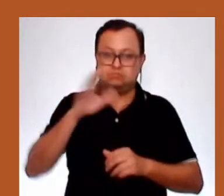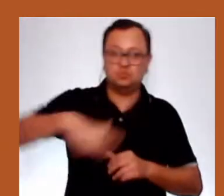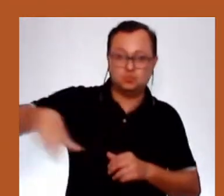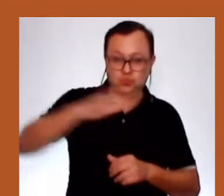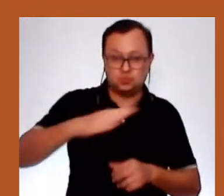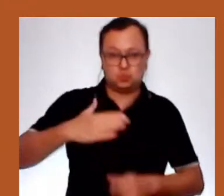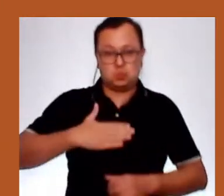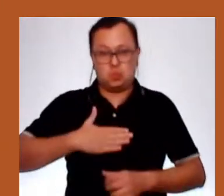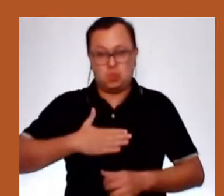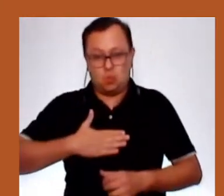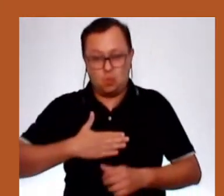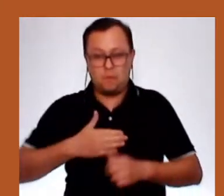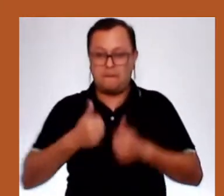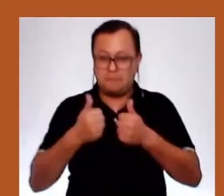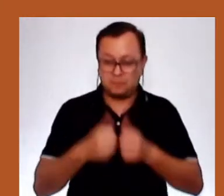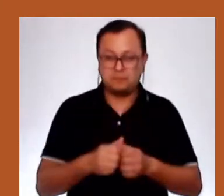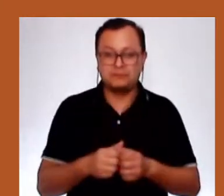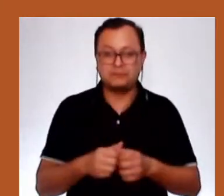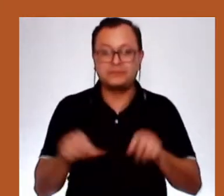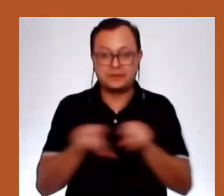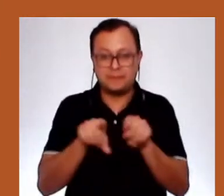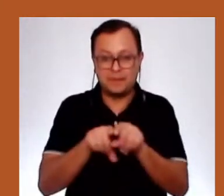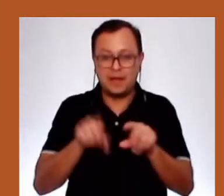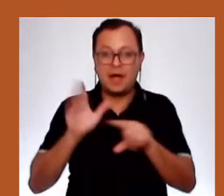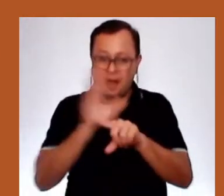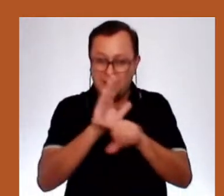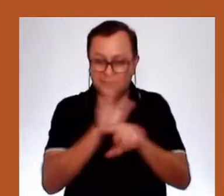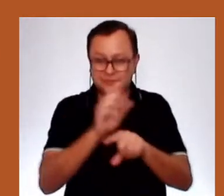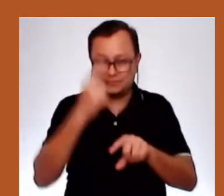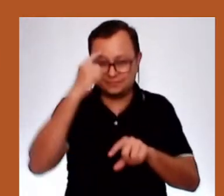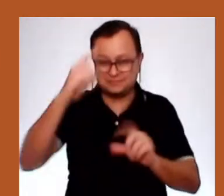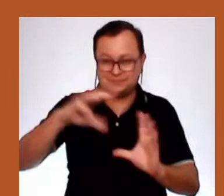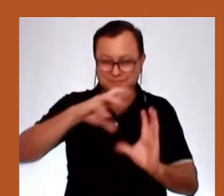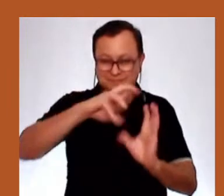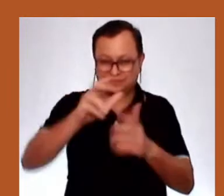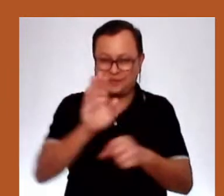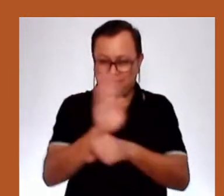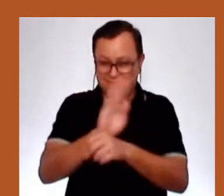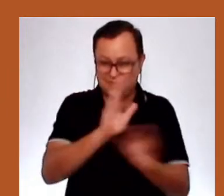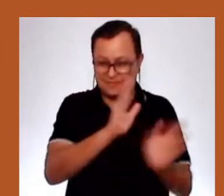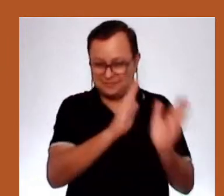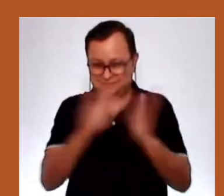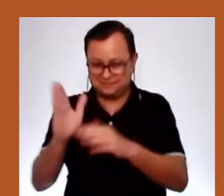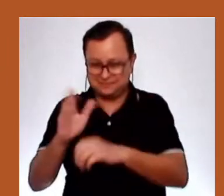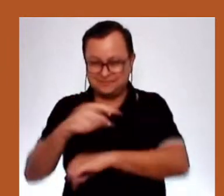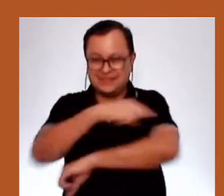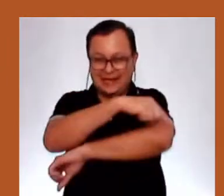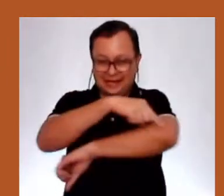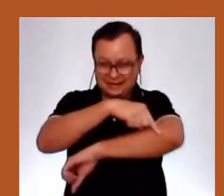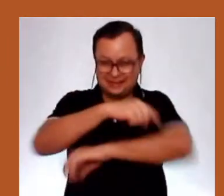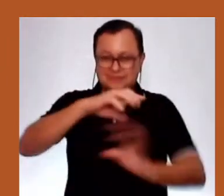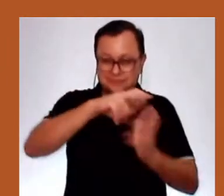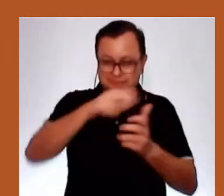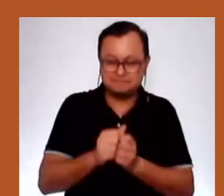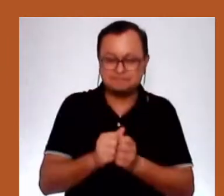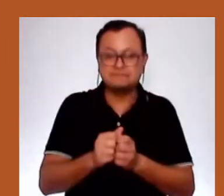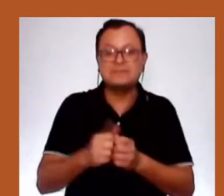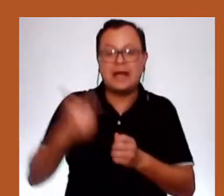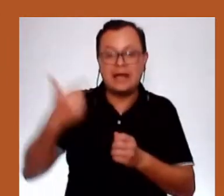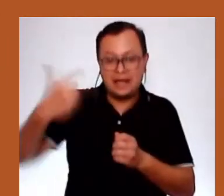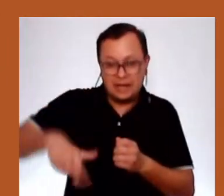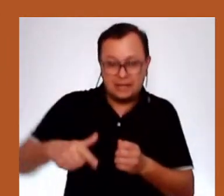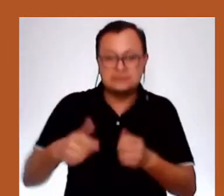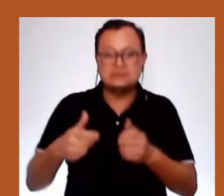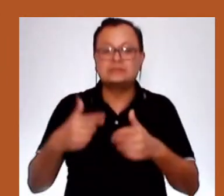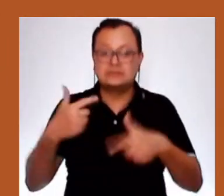assina o roteiro do documentário Esquina do Mundo. Passou pelas redações do jornalismo da TV Gazeta, da Record News, da